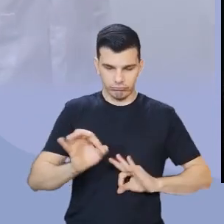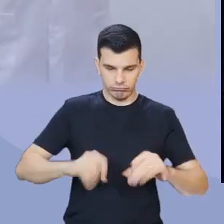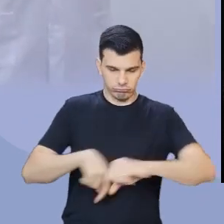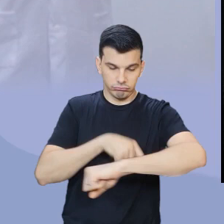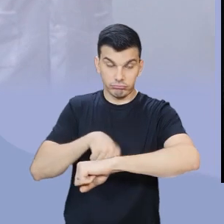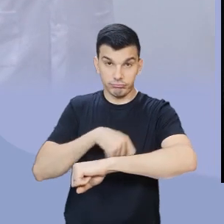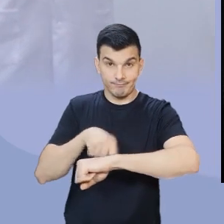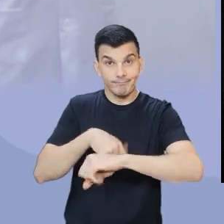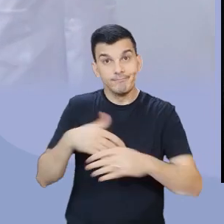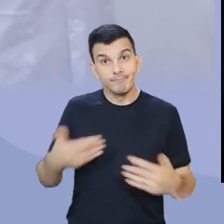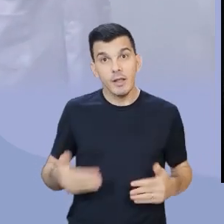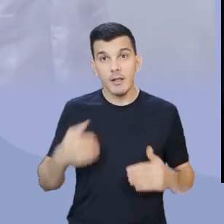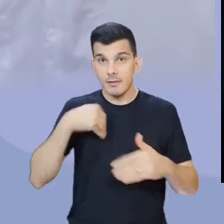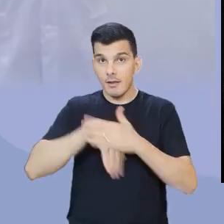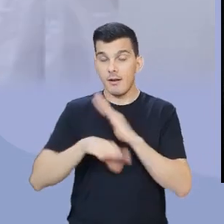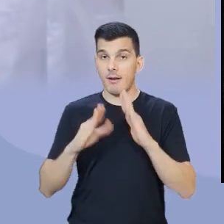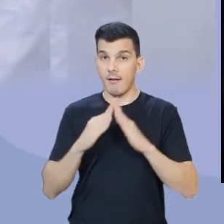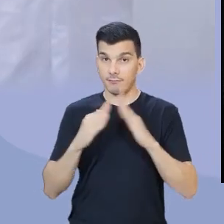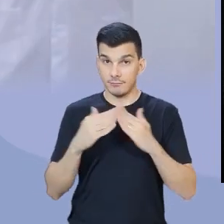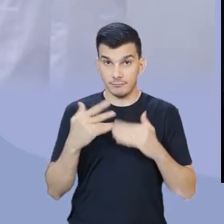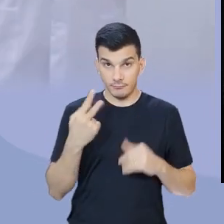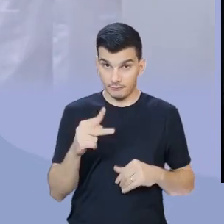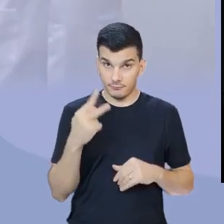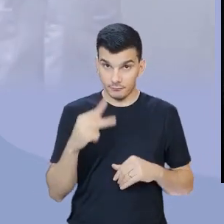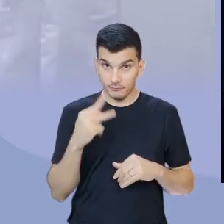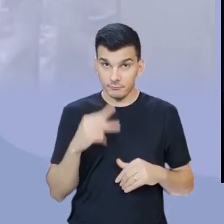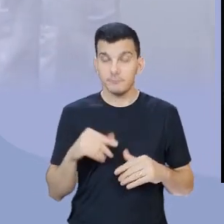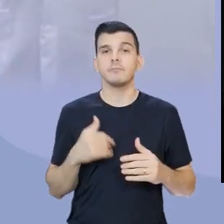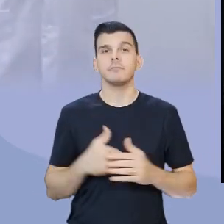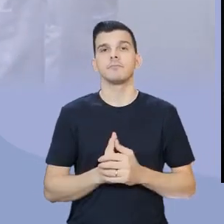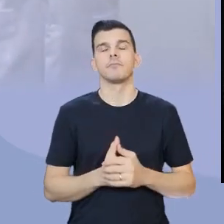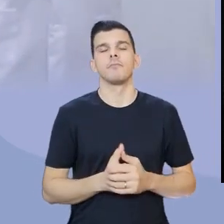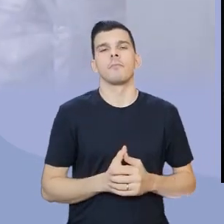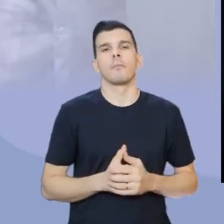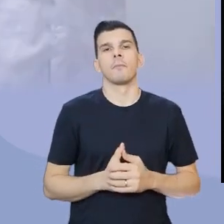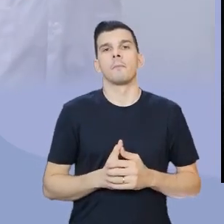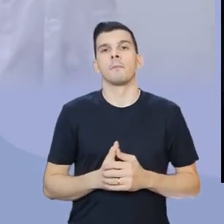cozinha, né? Da casa da sua mãe, ou seu pai se